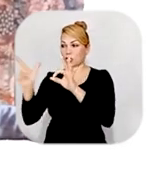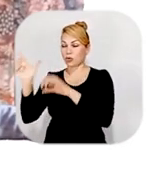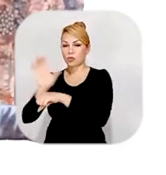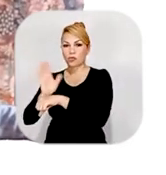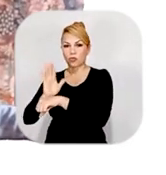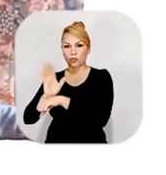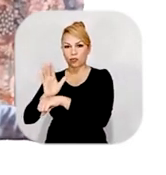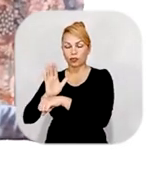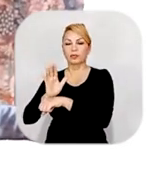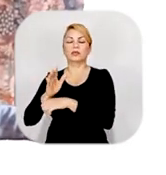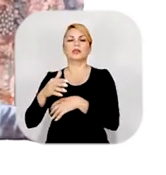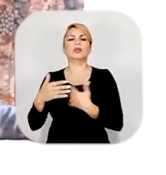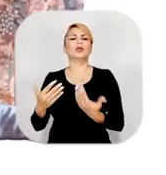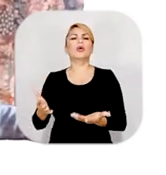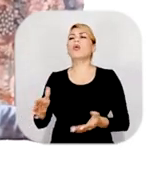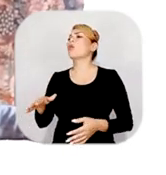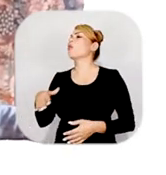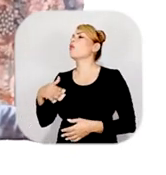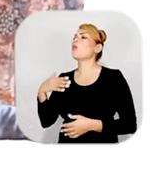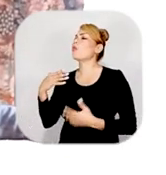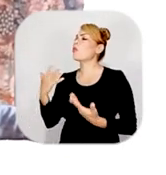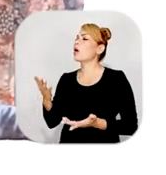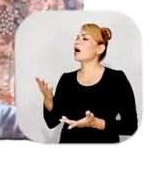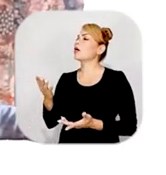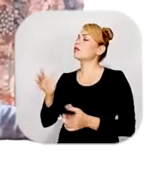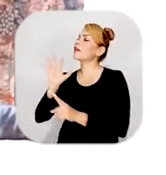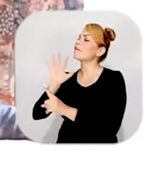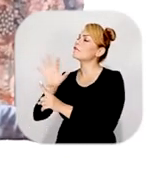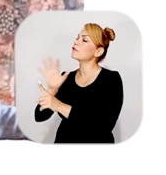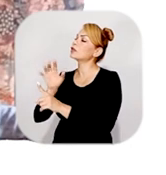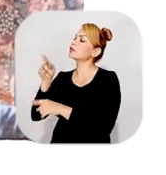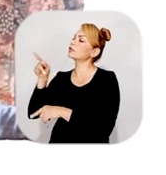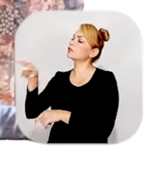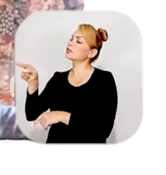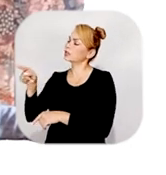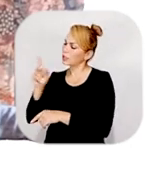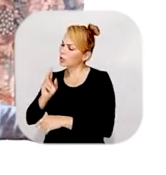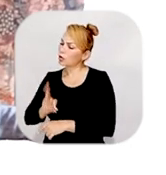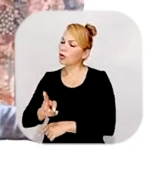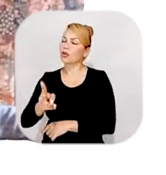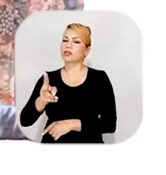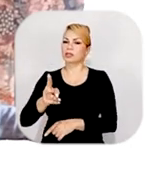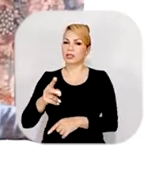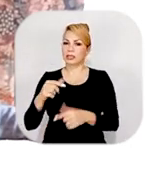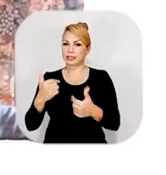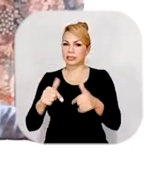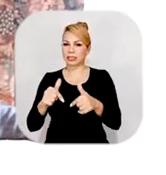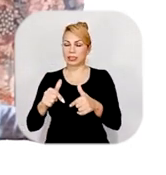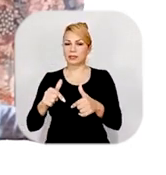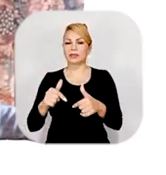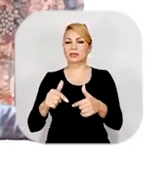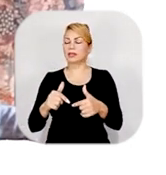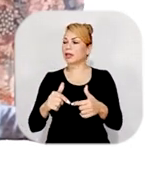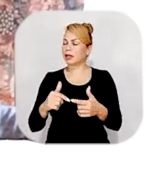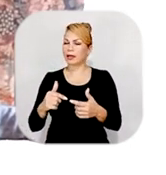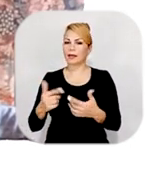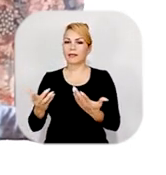O que é que te motivou, Marta, a continuar? E aí vai ser um trabalho de arqueologia, né? São muitos formatos. Como é que você